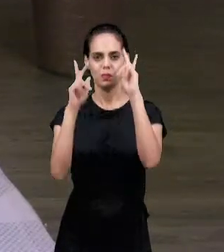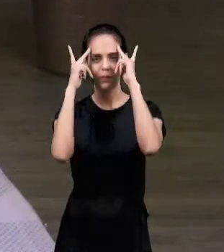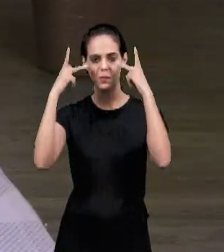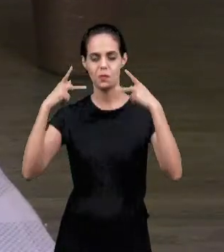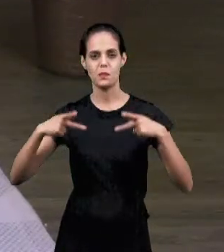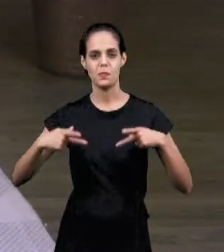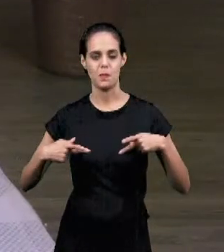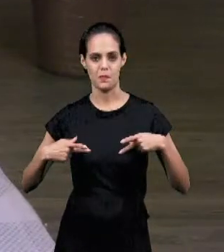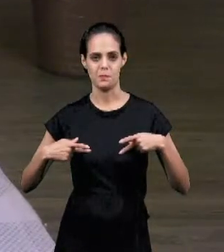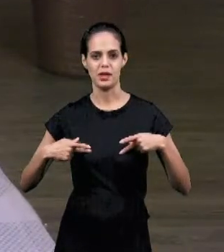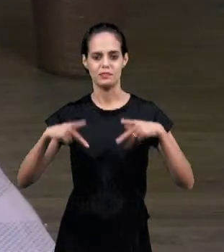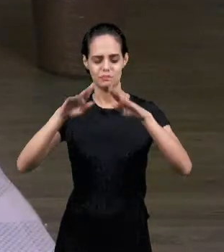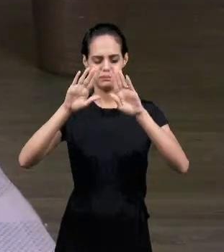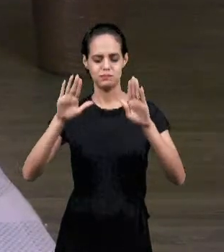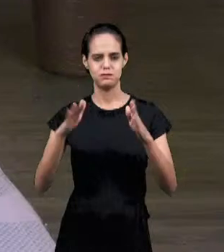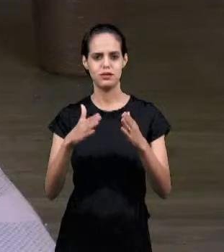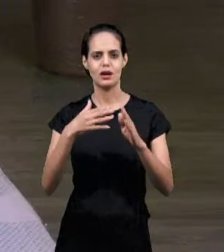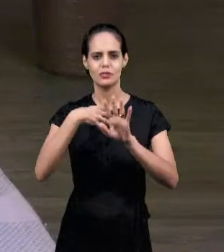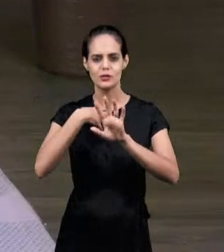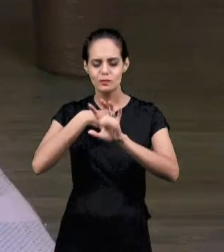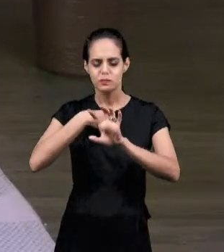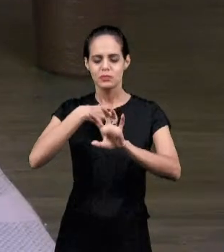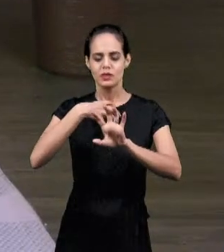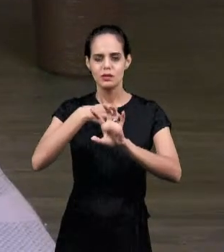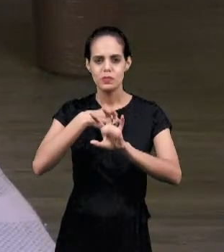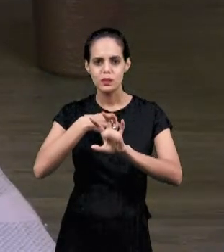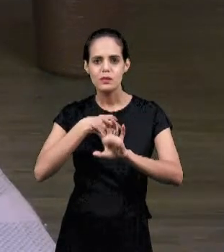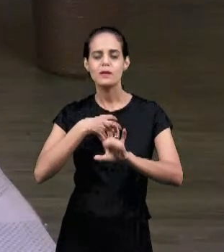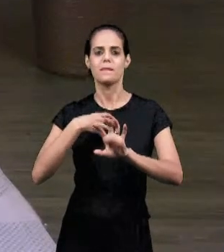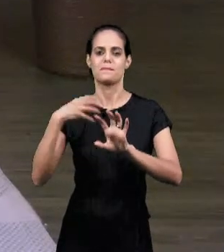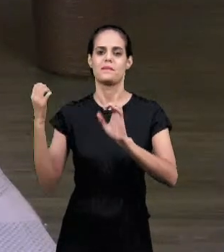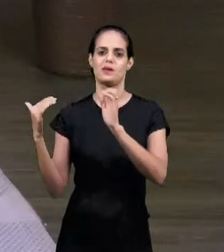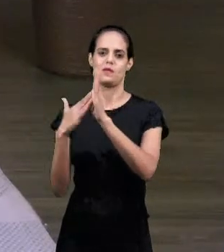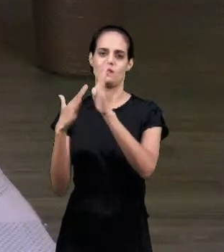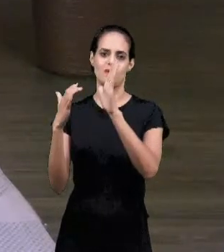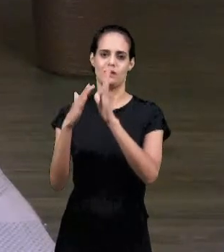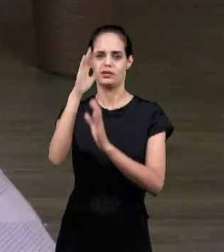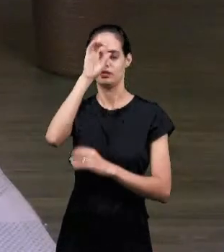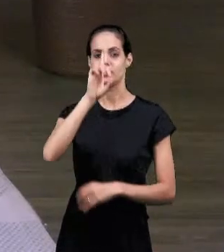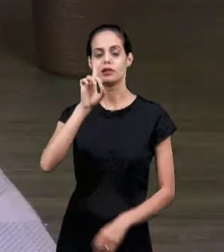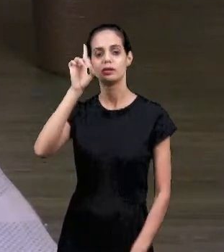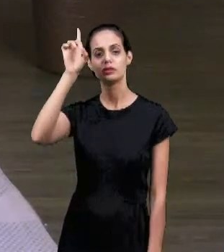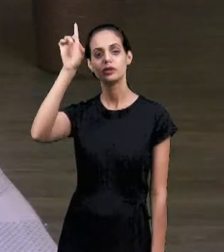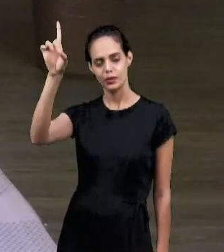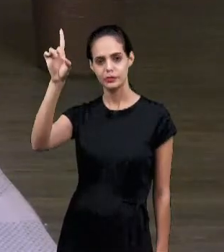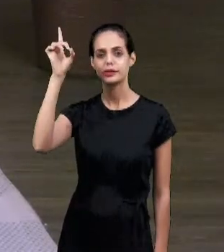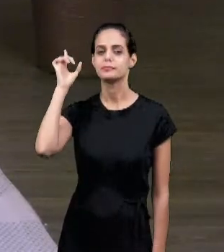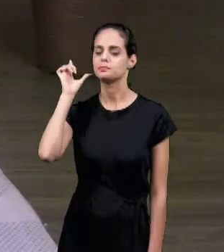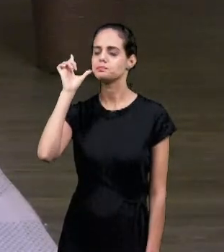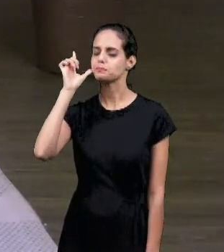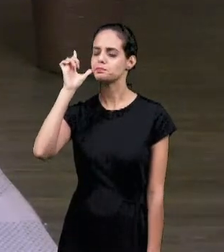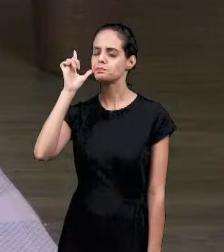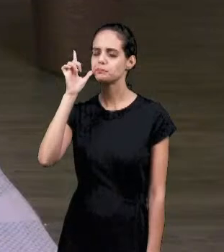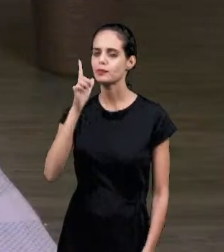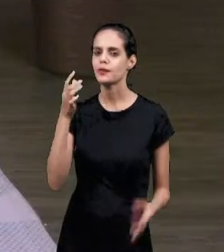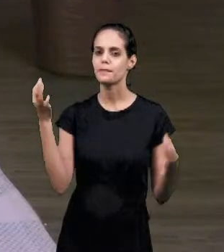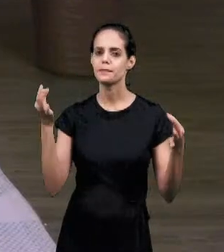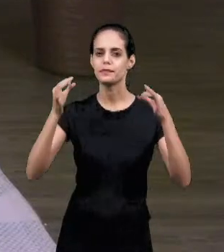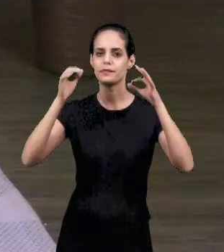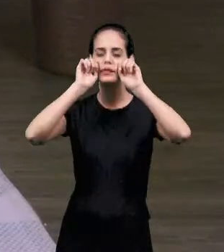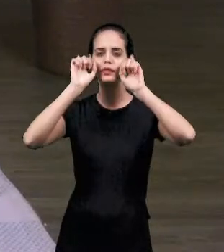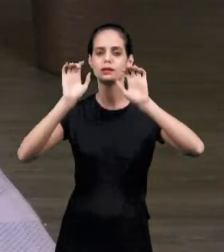para louvar a Deus. E ele só alcança a plenitude da bênção quando ele entende isso e glorifica o